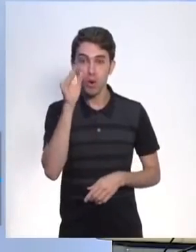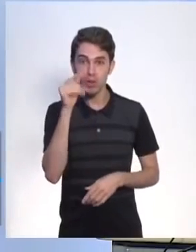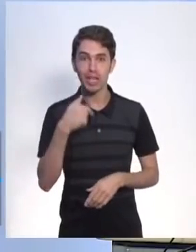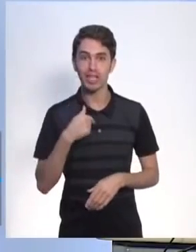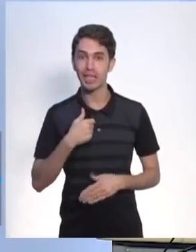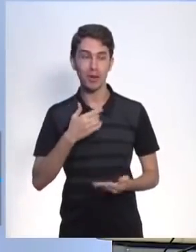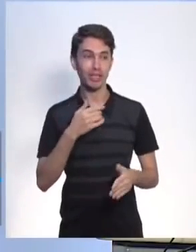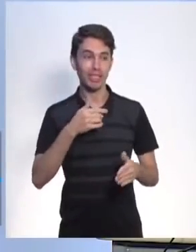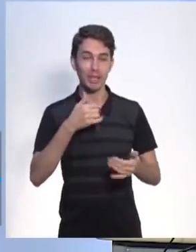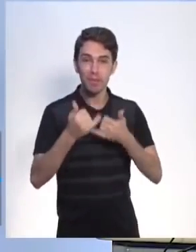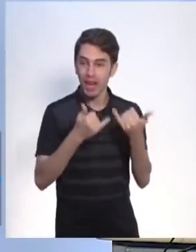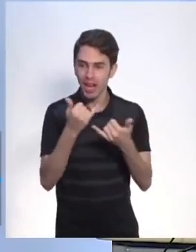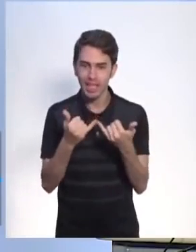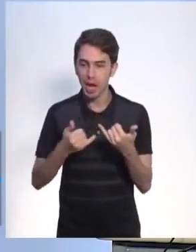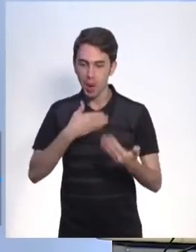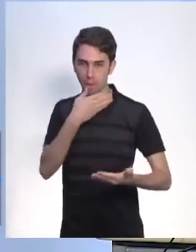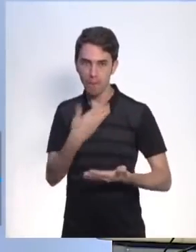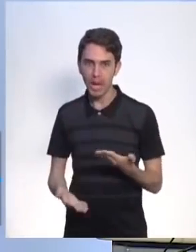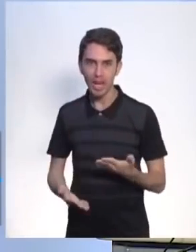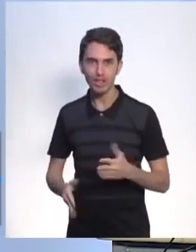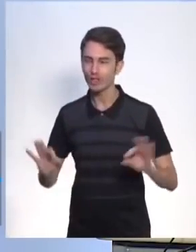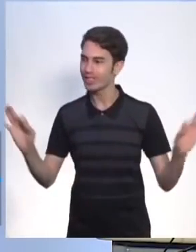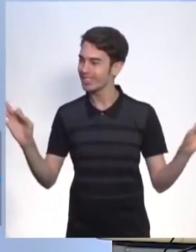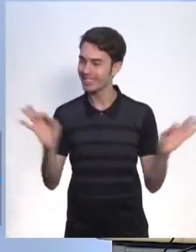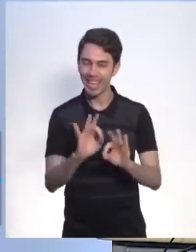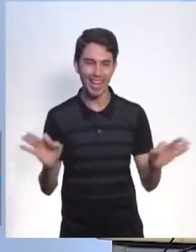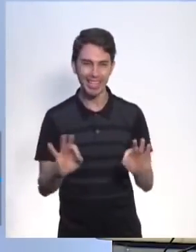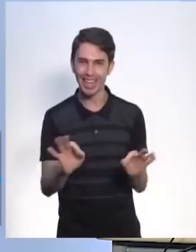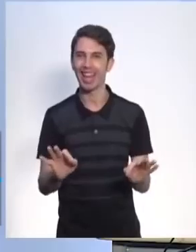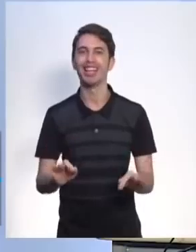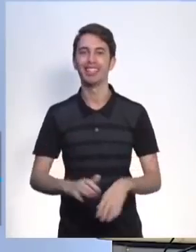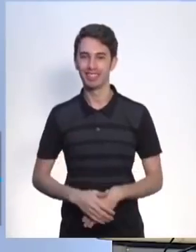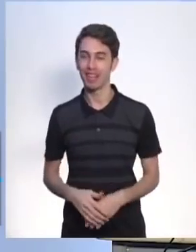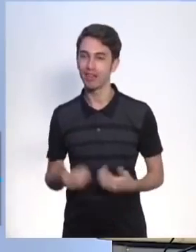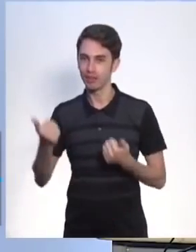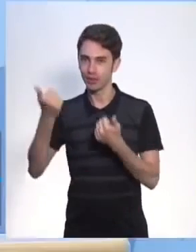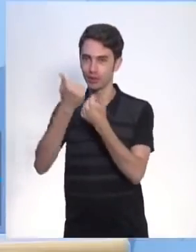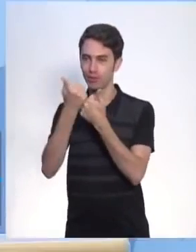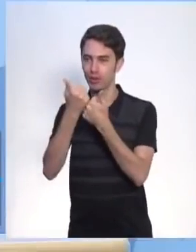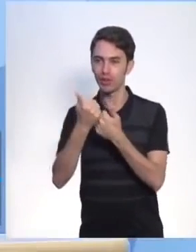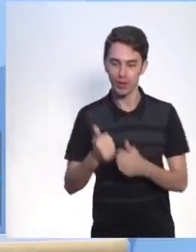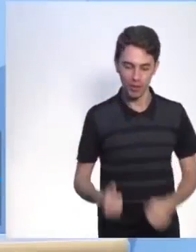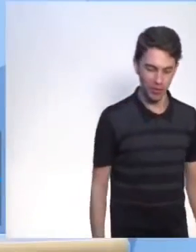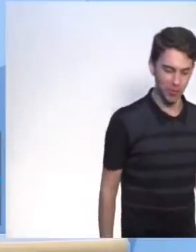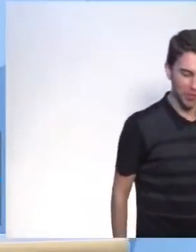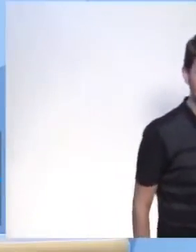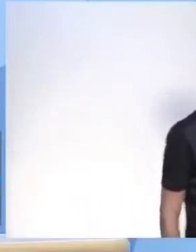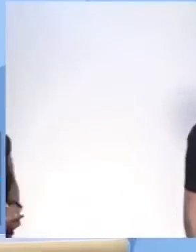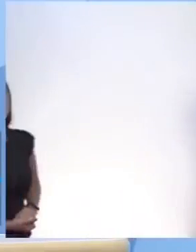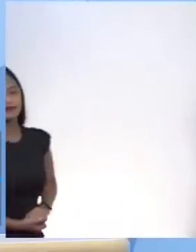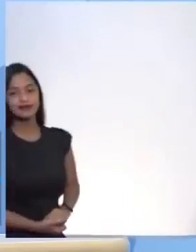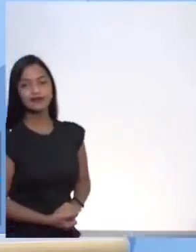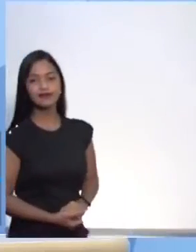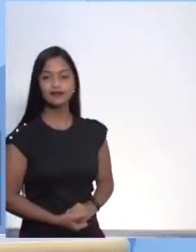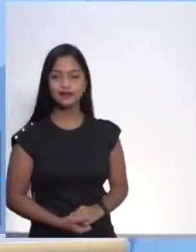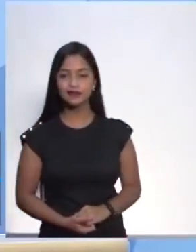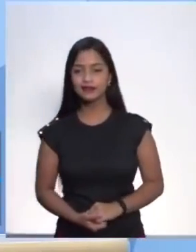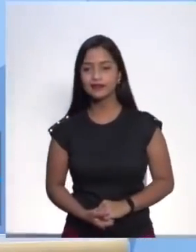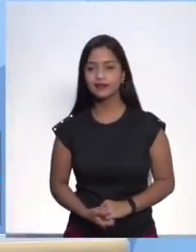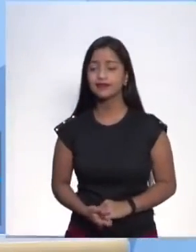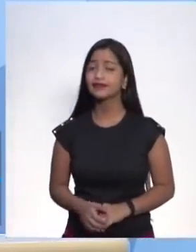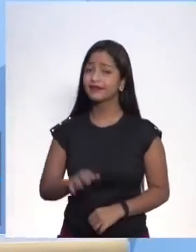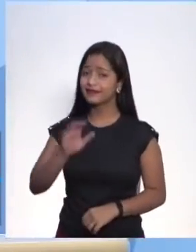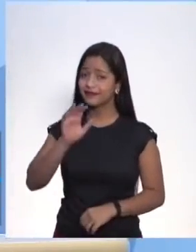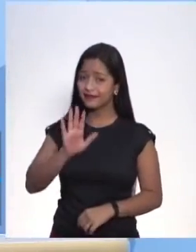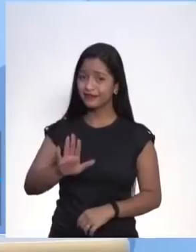ninguém. Então, qualquer dia a gente marca para jogar. Ah, sim, mas você perdeu para a competição de Just Dance,